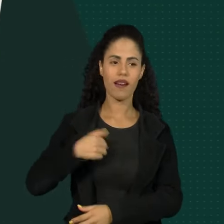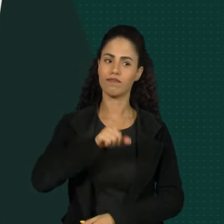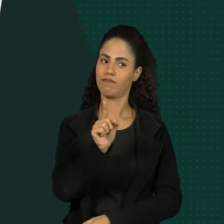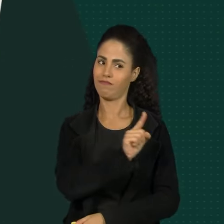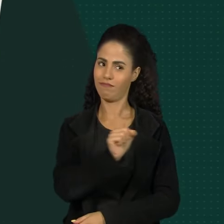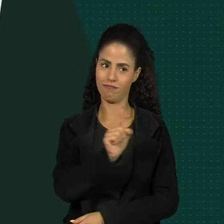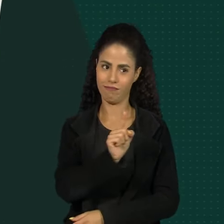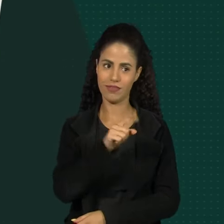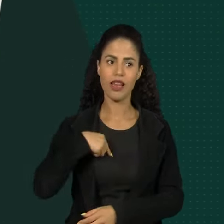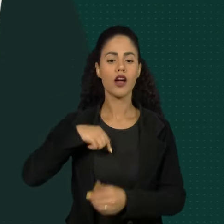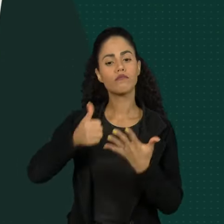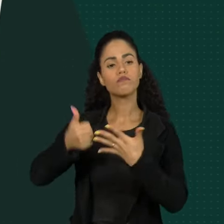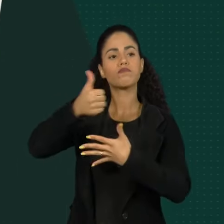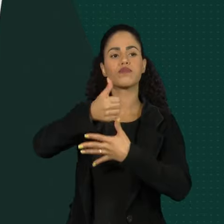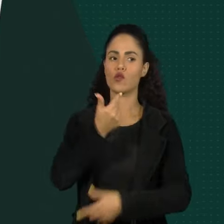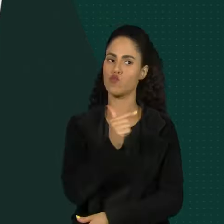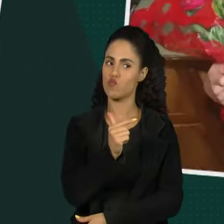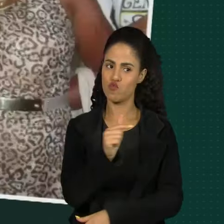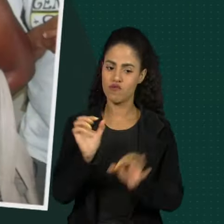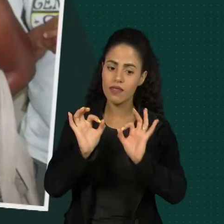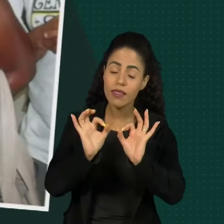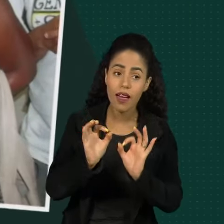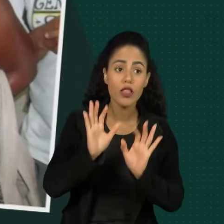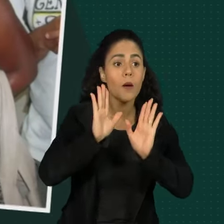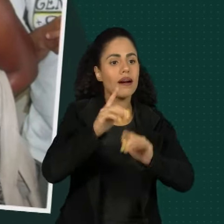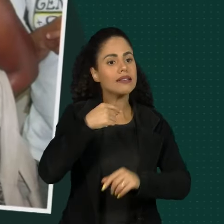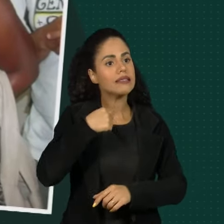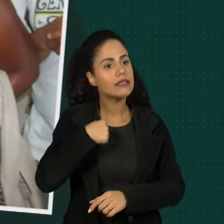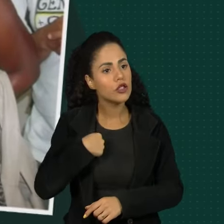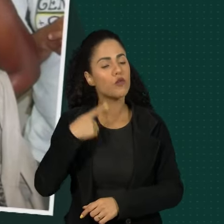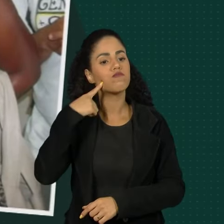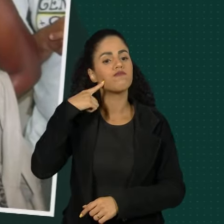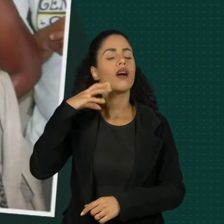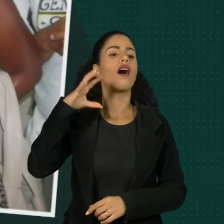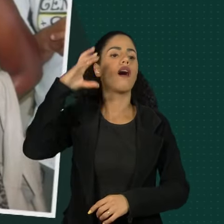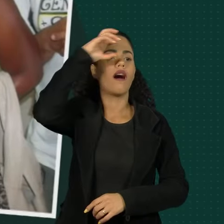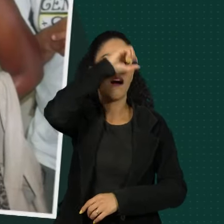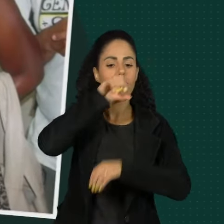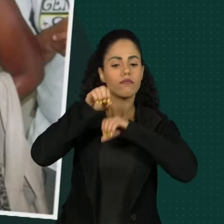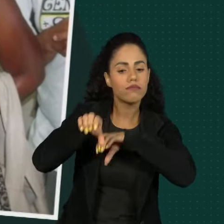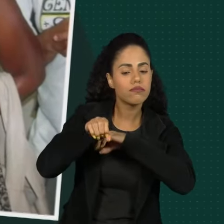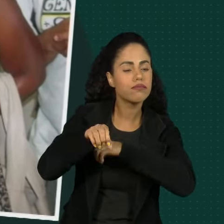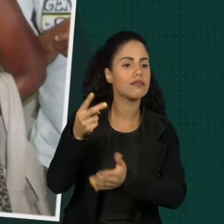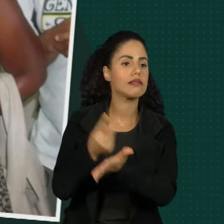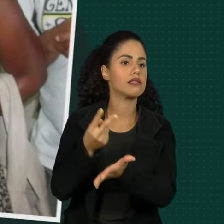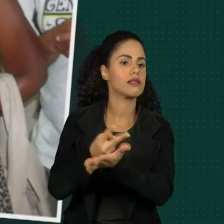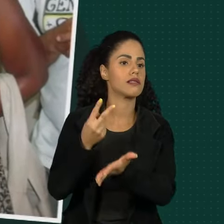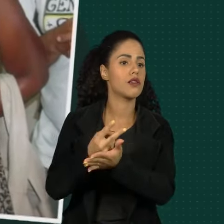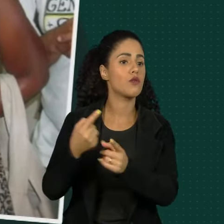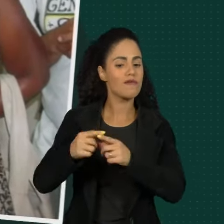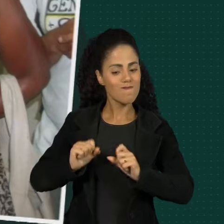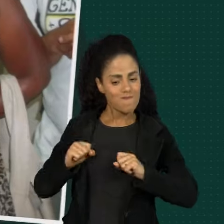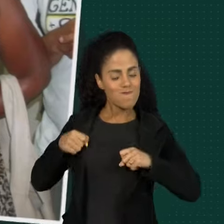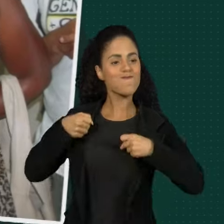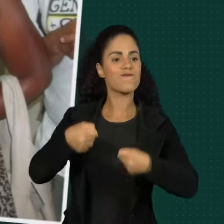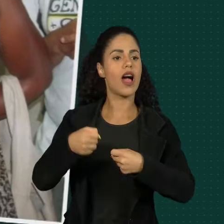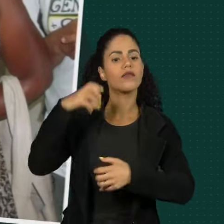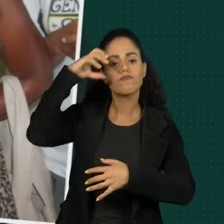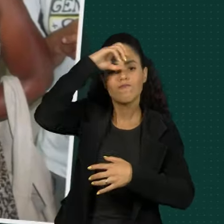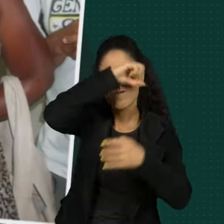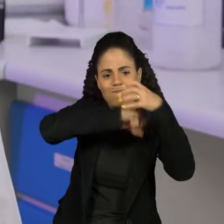tínhamos privilégios econômicos, mas o privilégio da educação, do esforço a